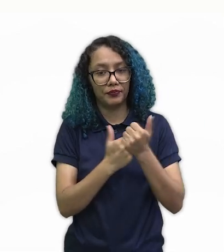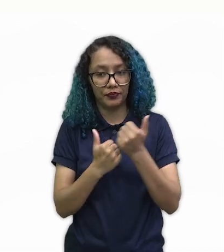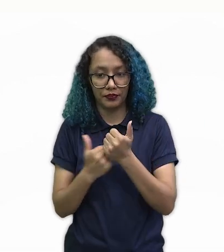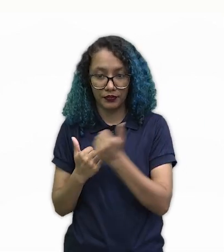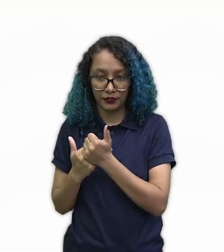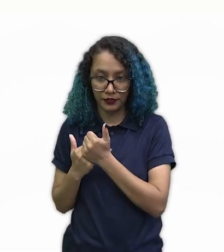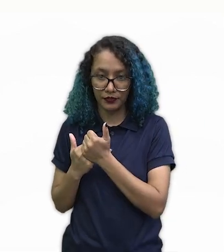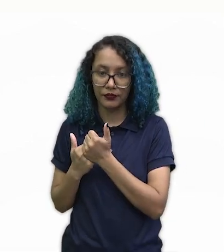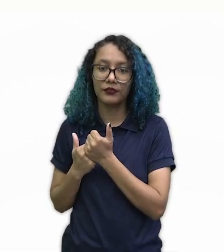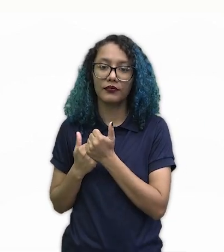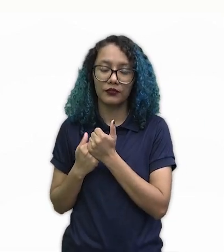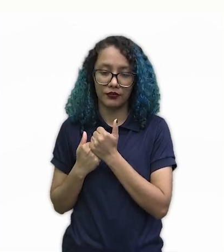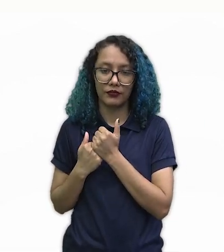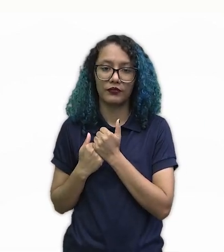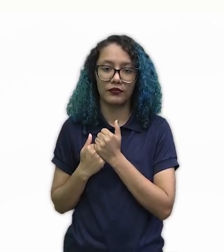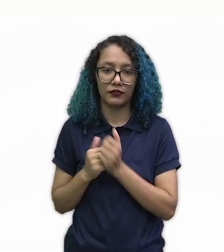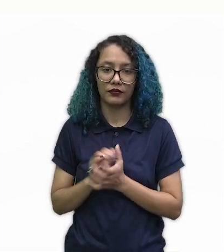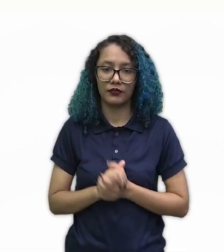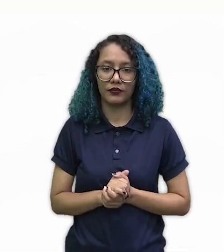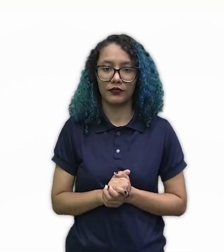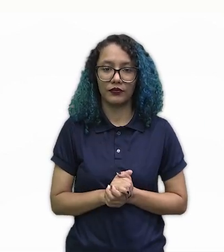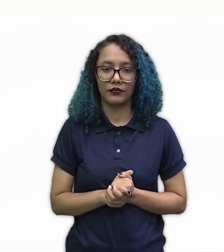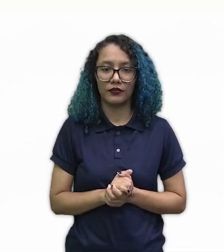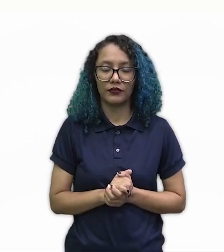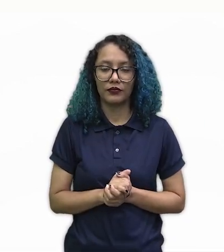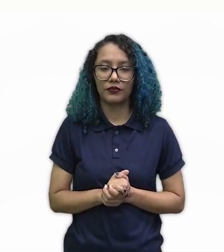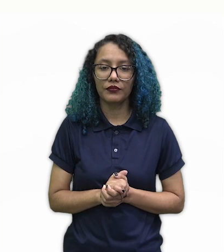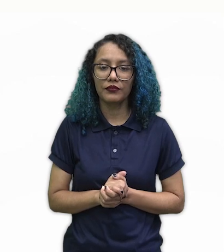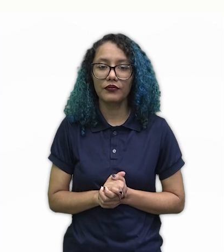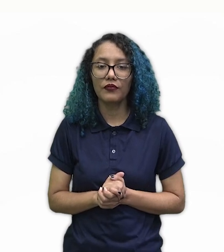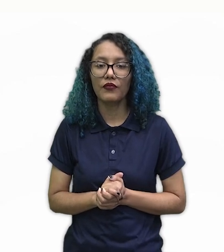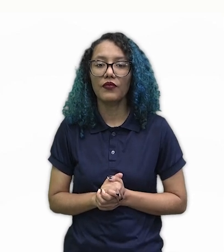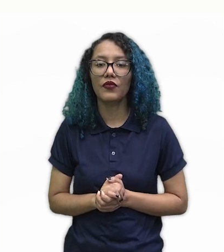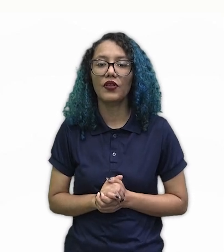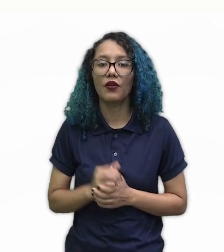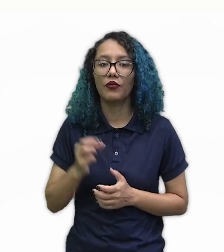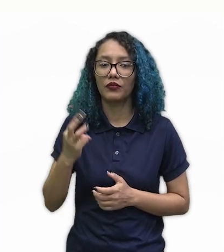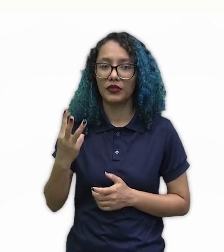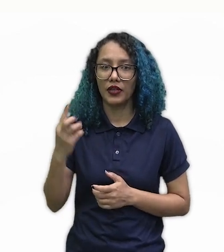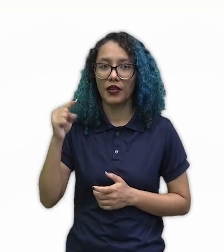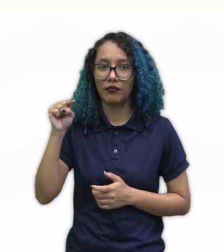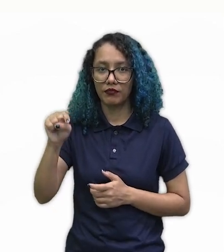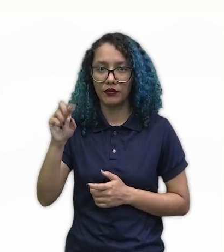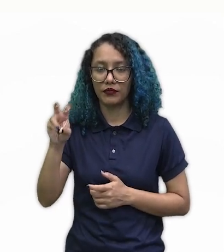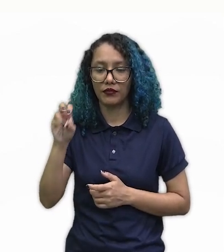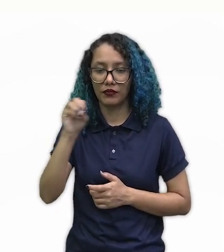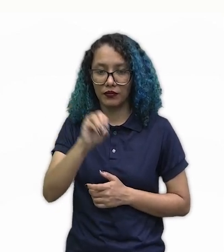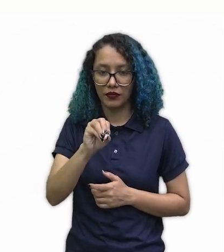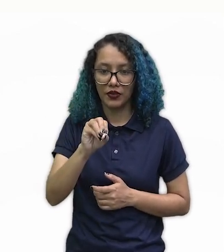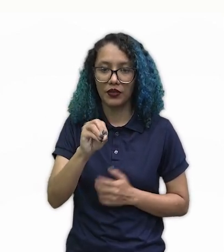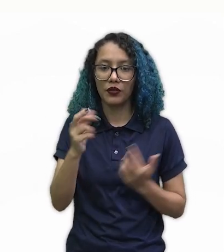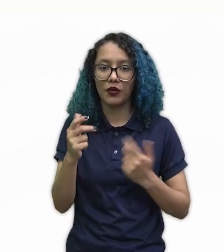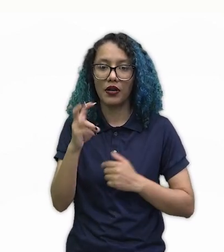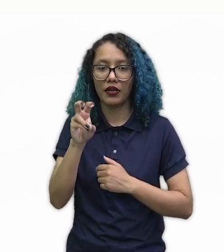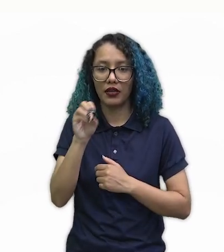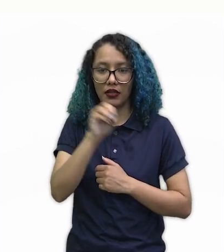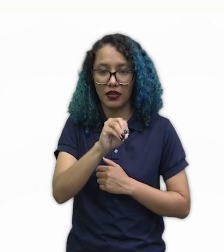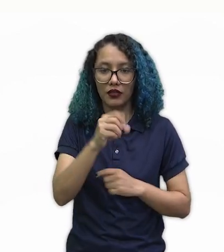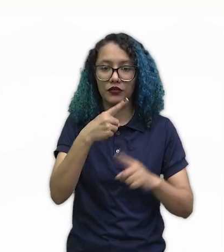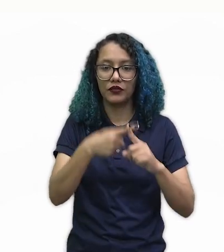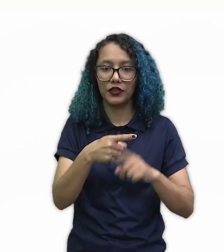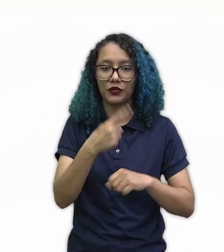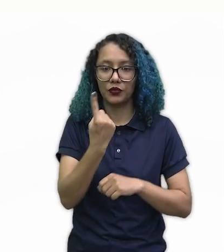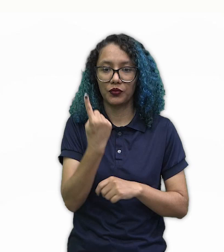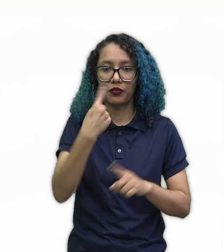substituições necessárias, a gente vai ter que 3.500 é igual a 500 que